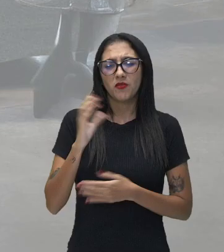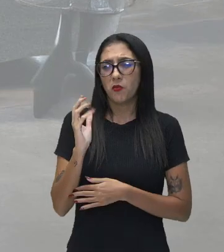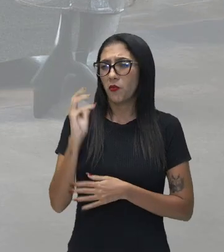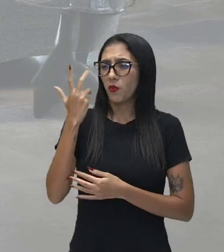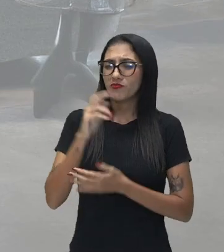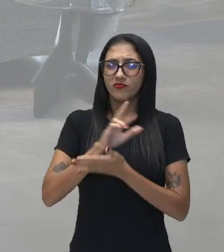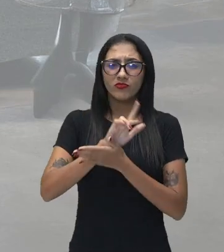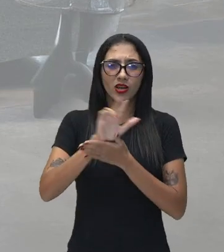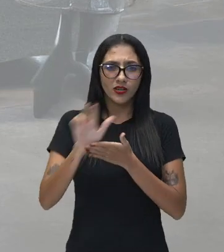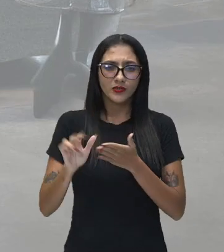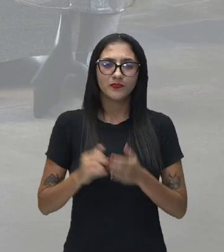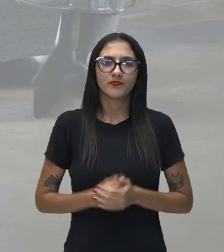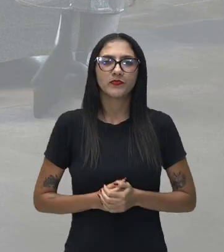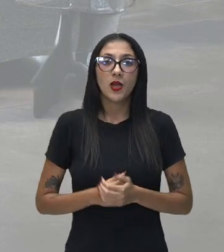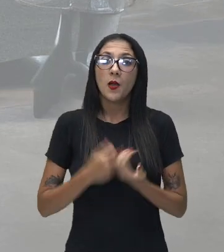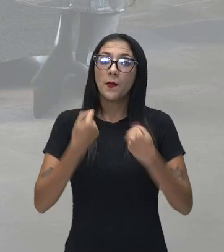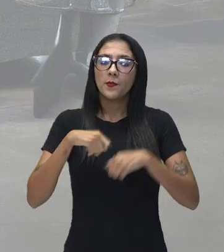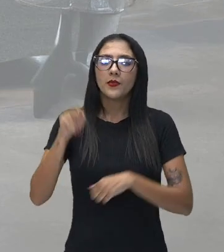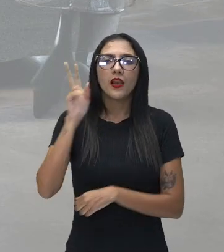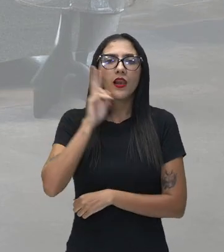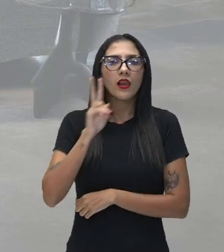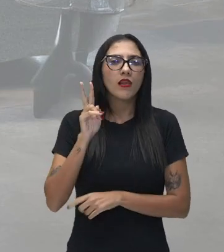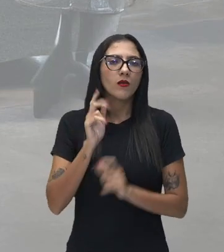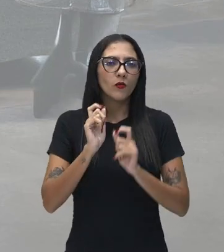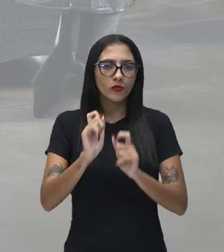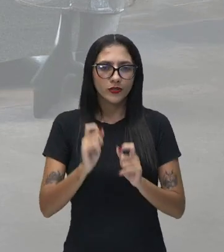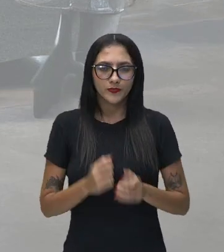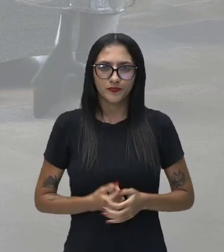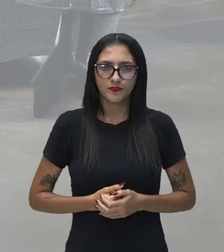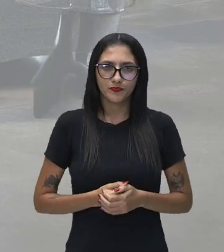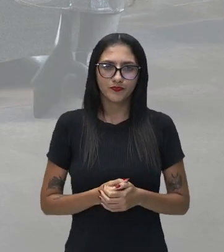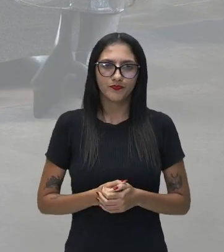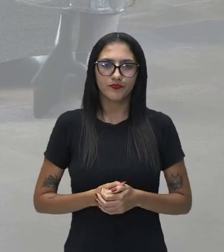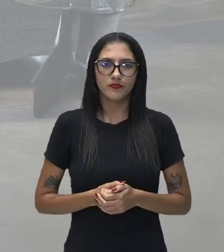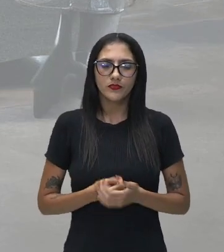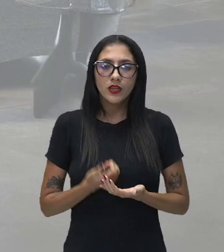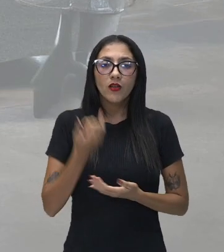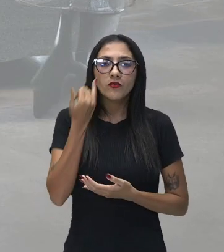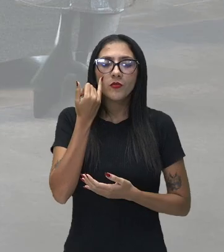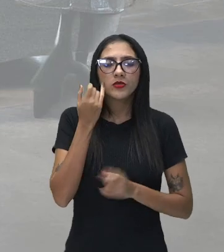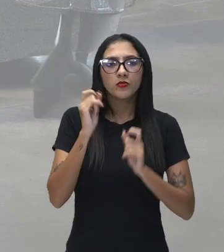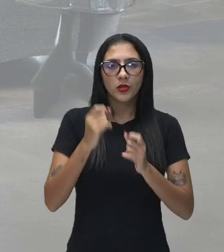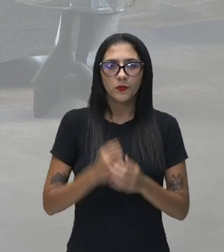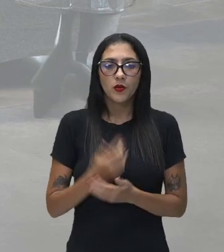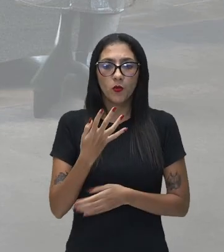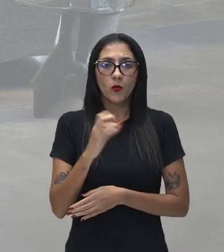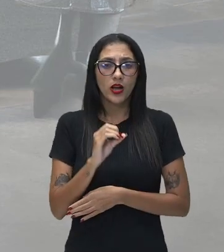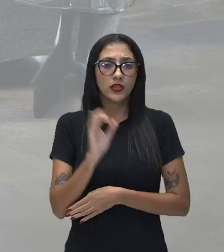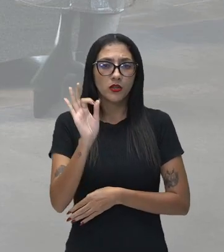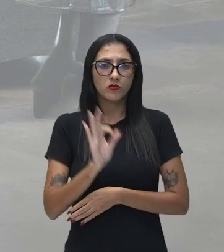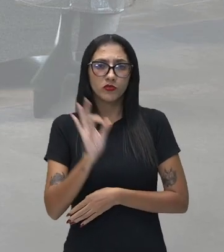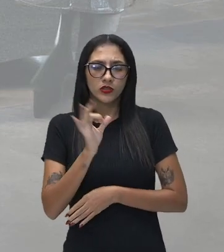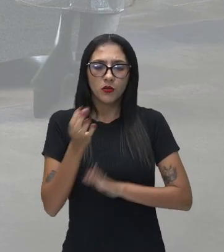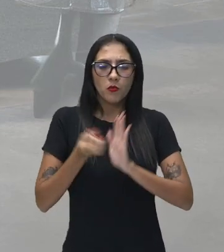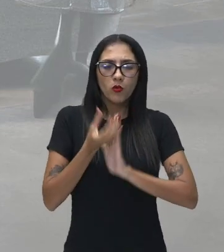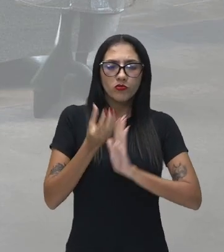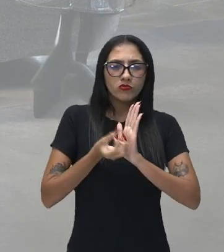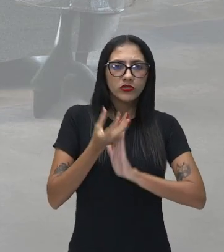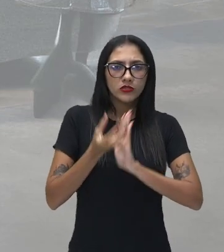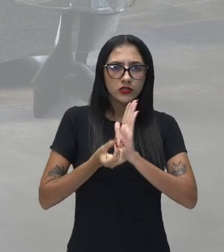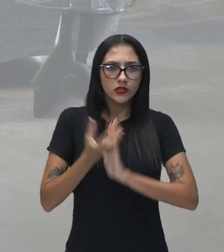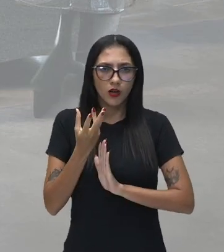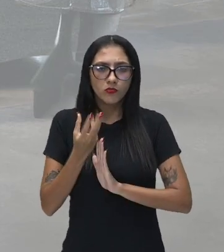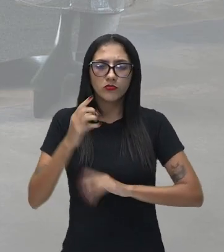momento. Primeiro temos que lembrar que 40% da produção mundial